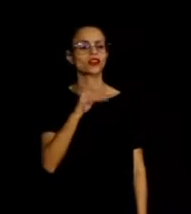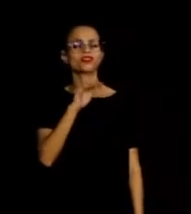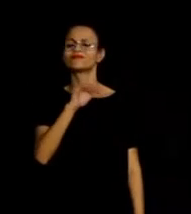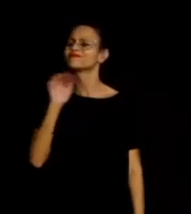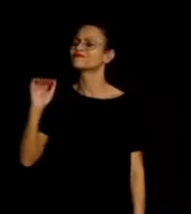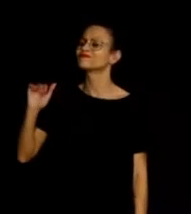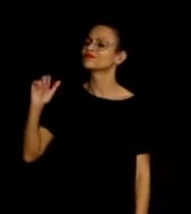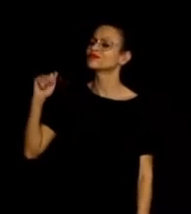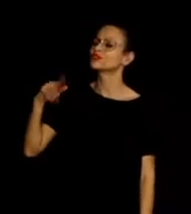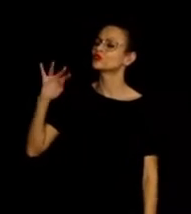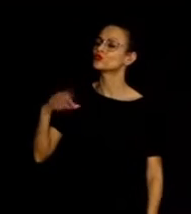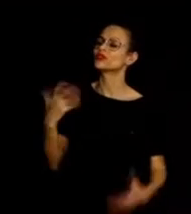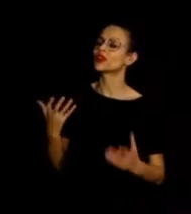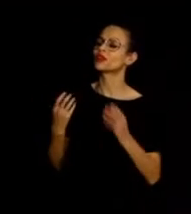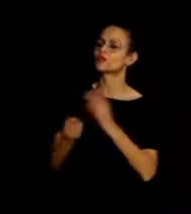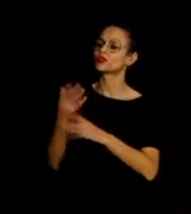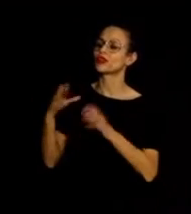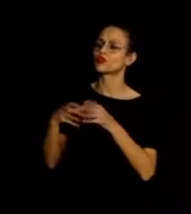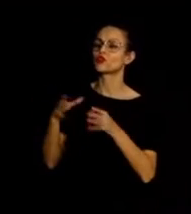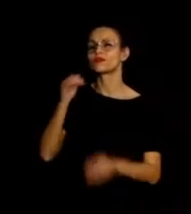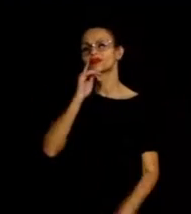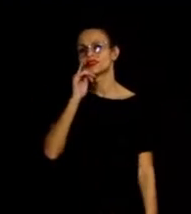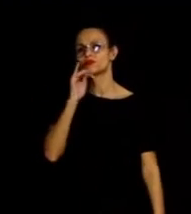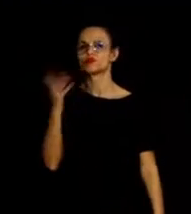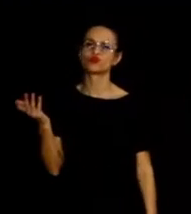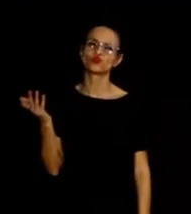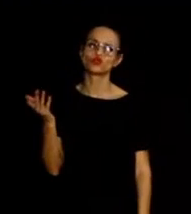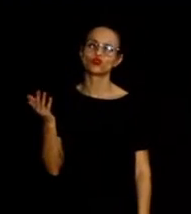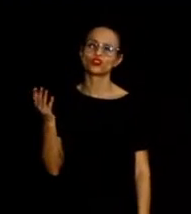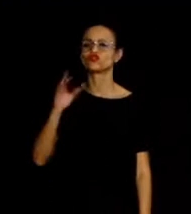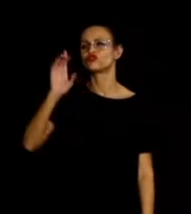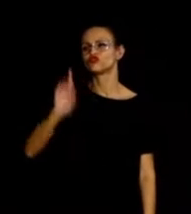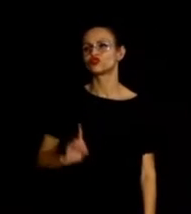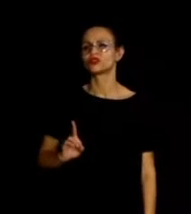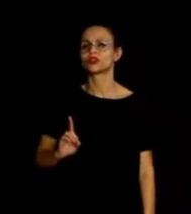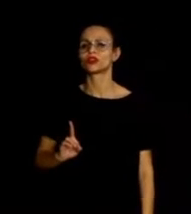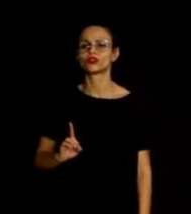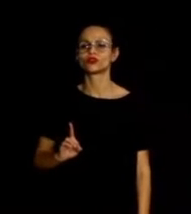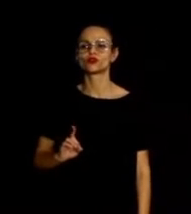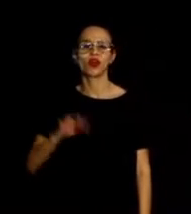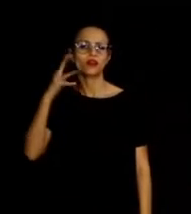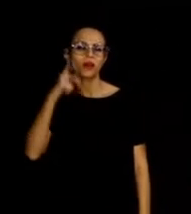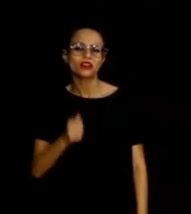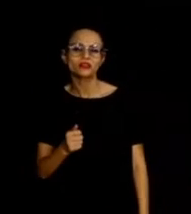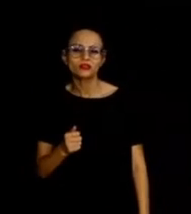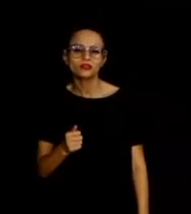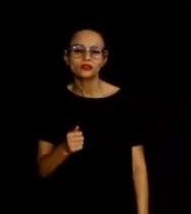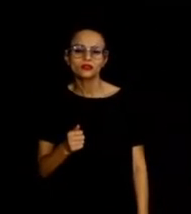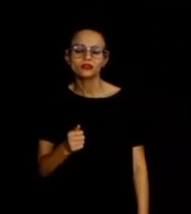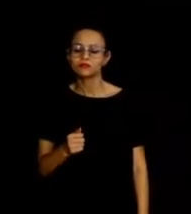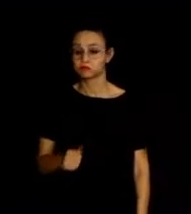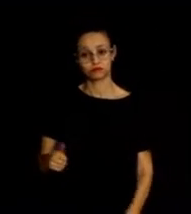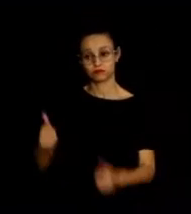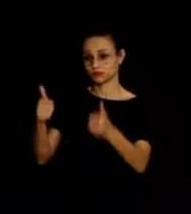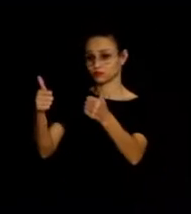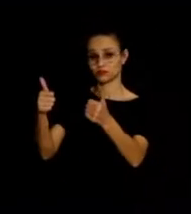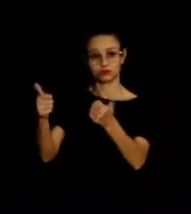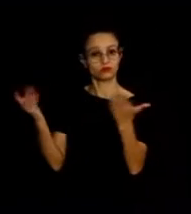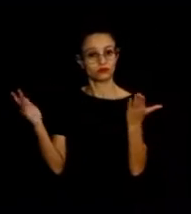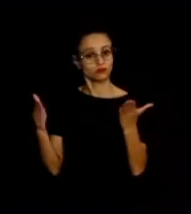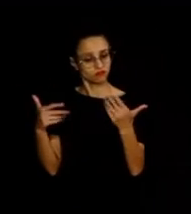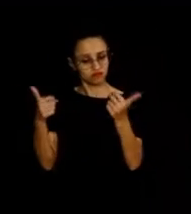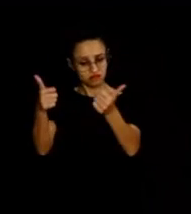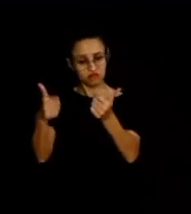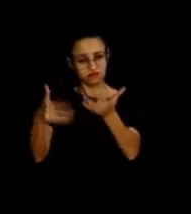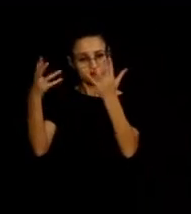fala Antônio eu quero eu vou pedir por exemplo sei lá direito o dos animais Beleza o que que eu